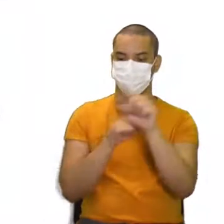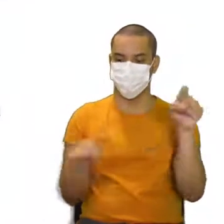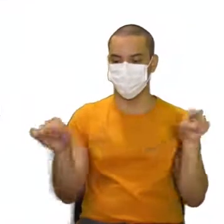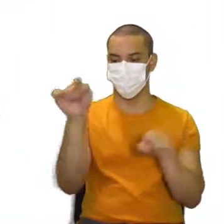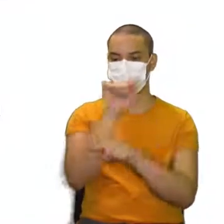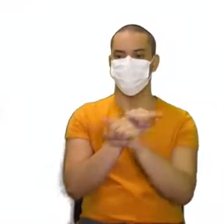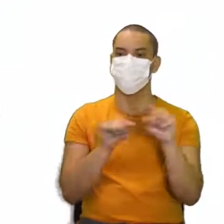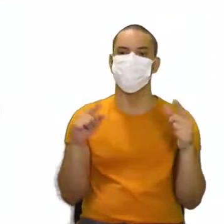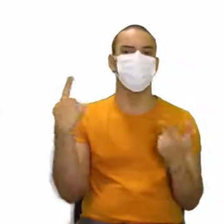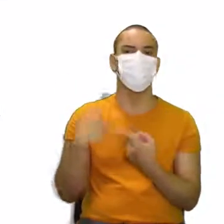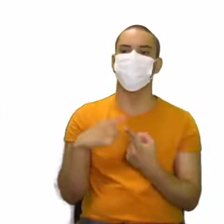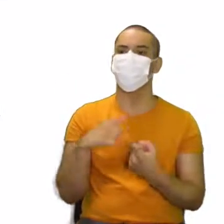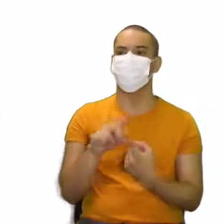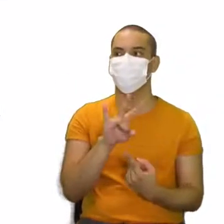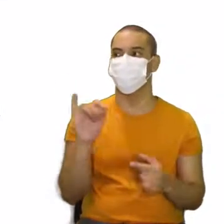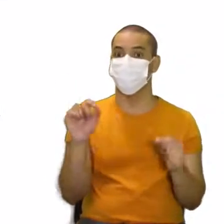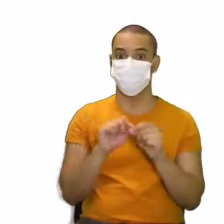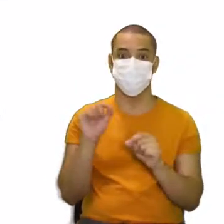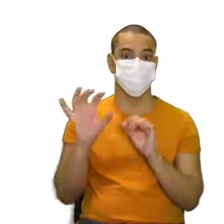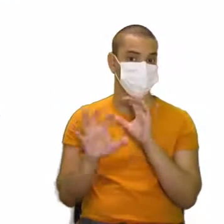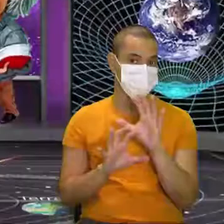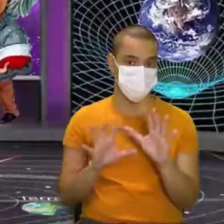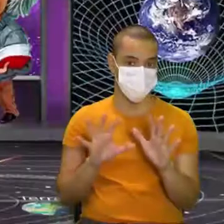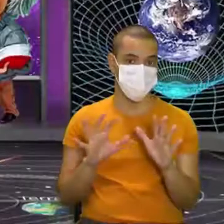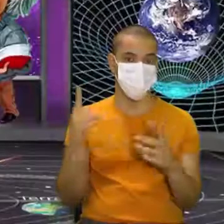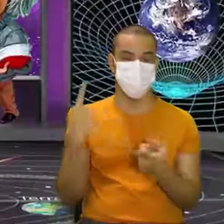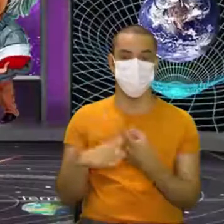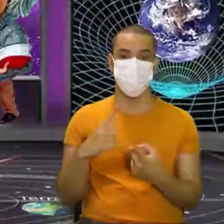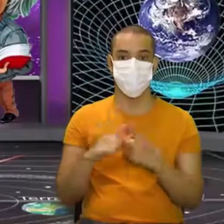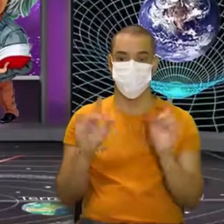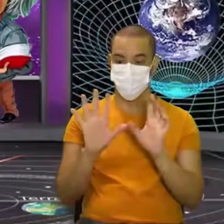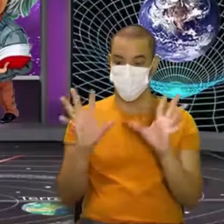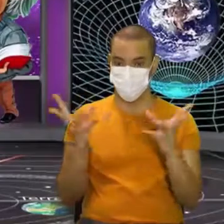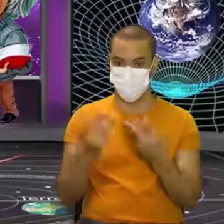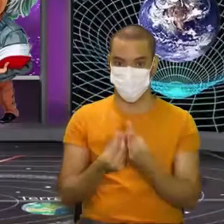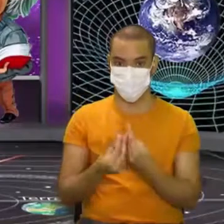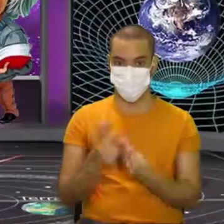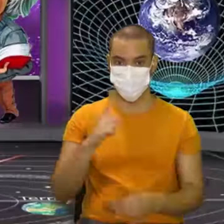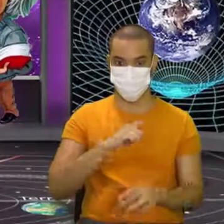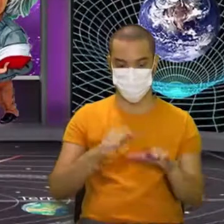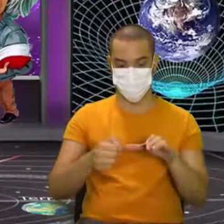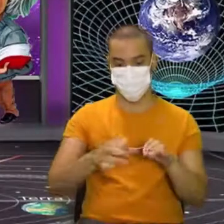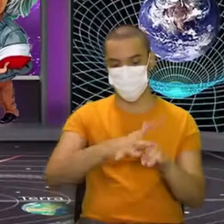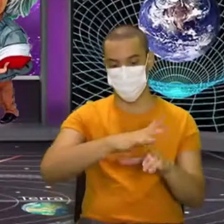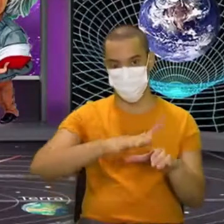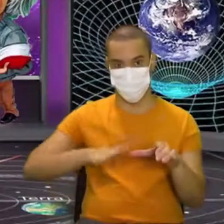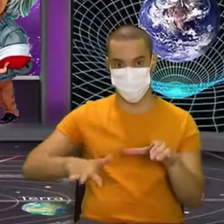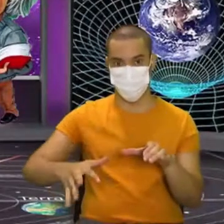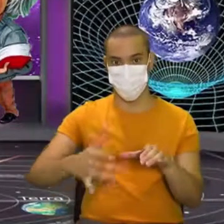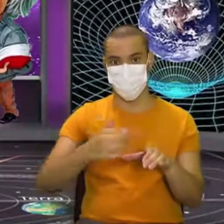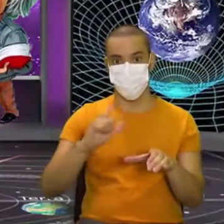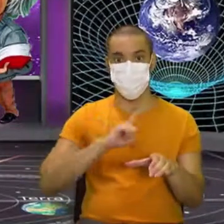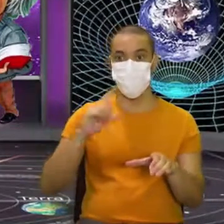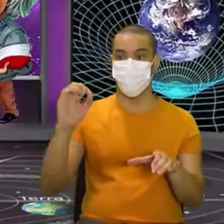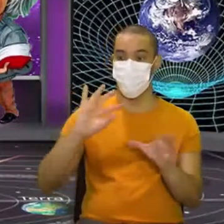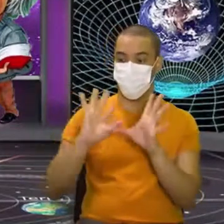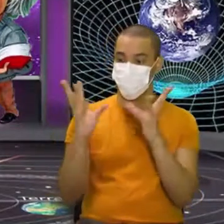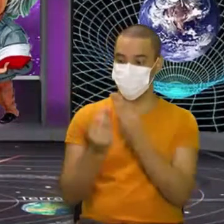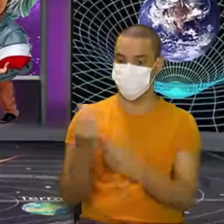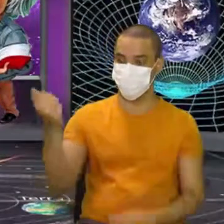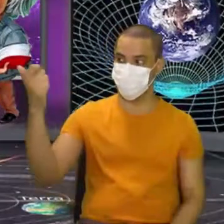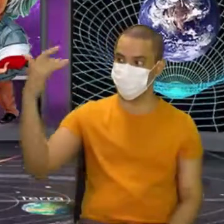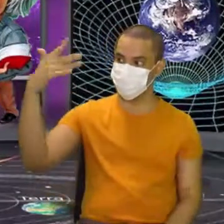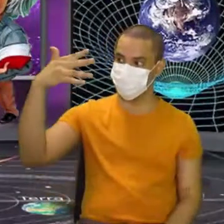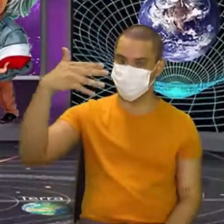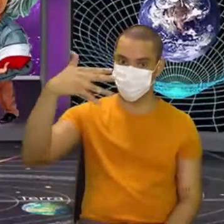porque olha só essa partícula o campo gente tá aqui essa partícula vem se movendo aqui ó o